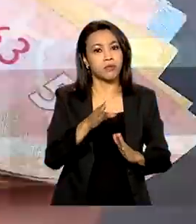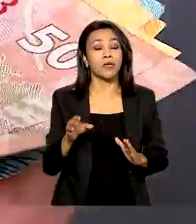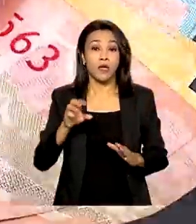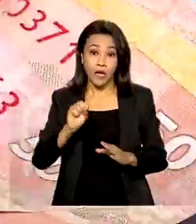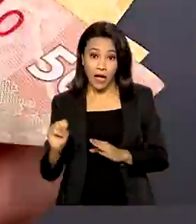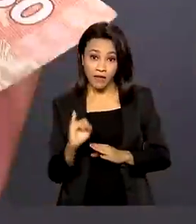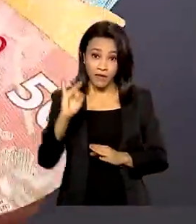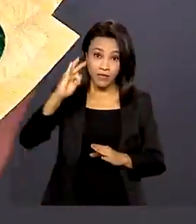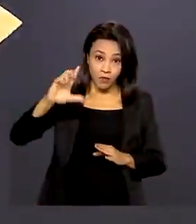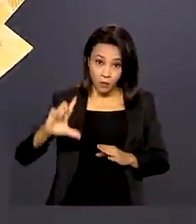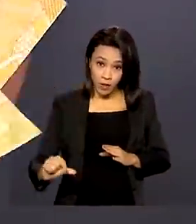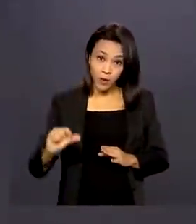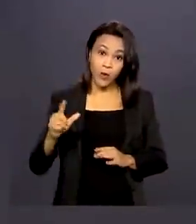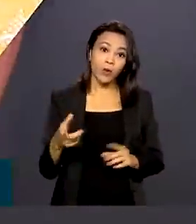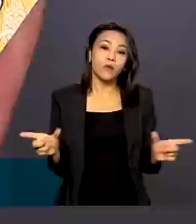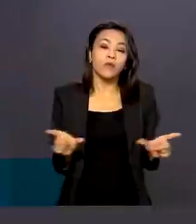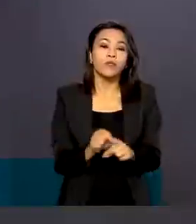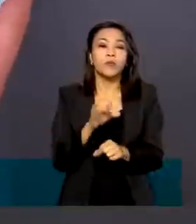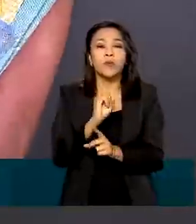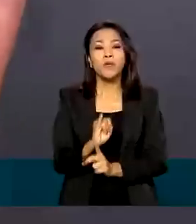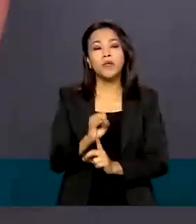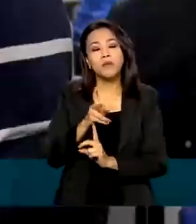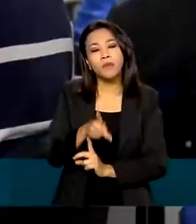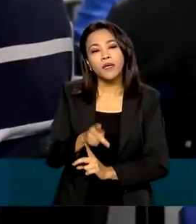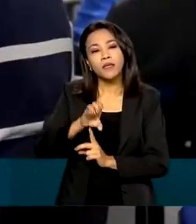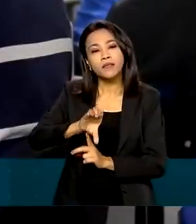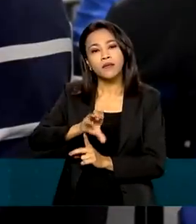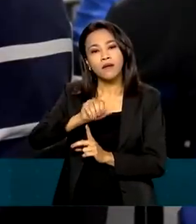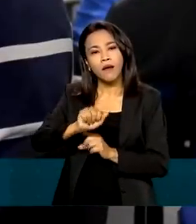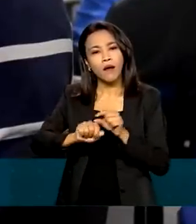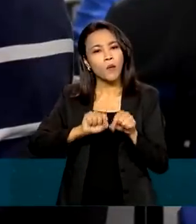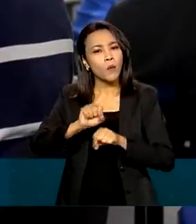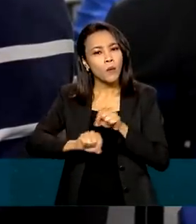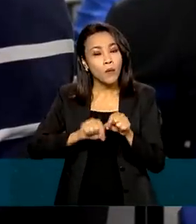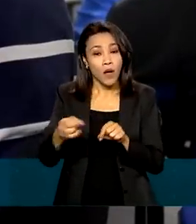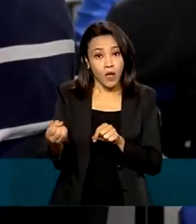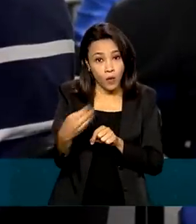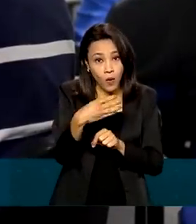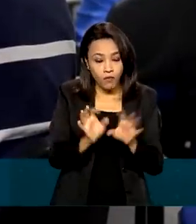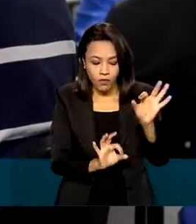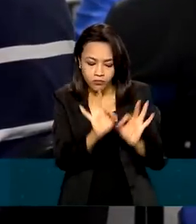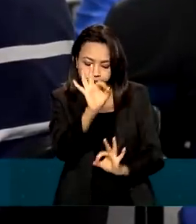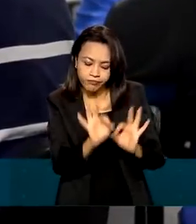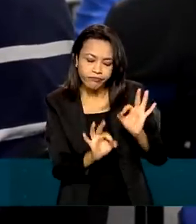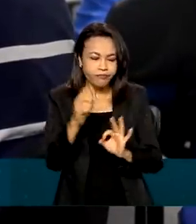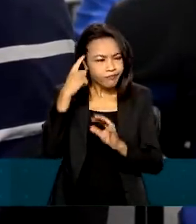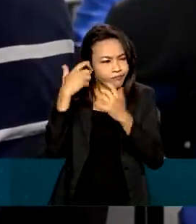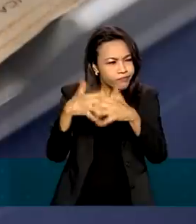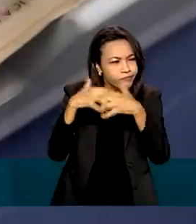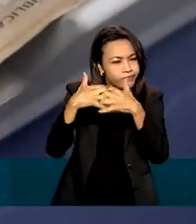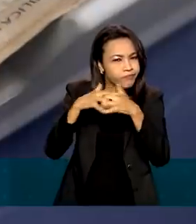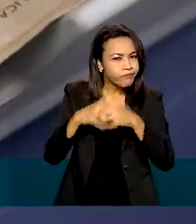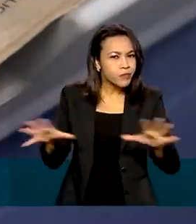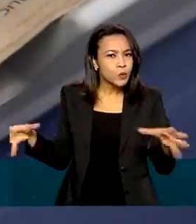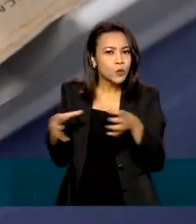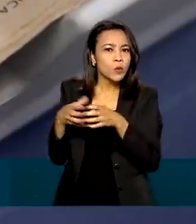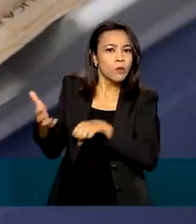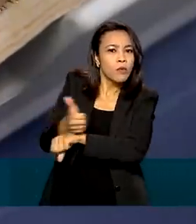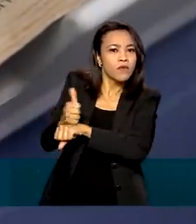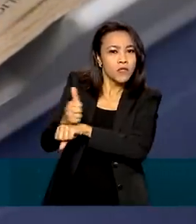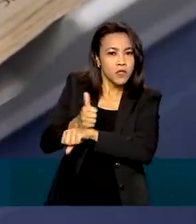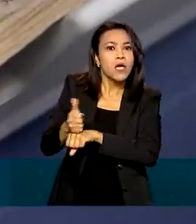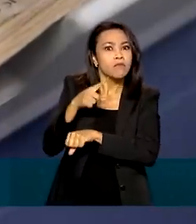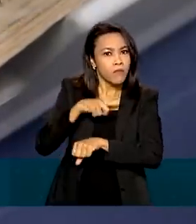caso do Índice Nacional de Preços ao Consumidor Amplo, o IPCA, a nova projeção dos analistas financeiros aponta para um